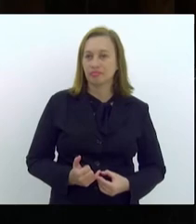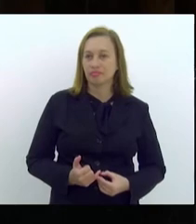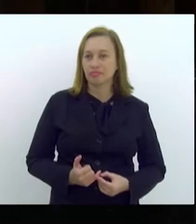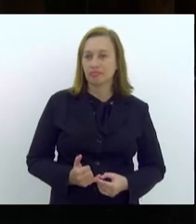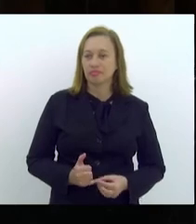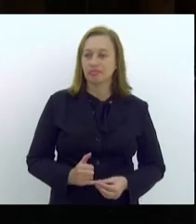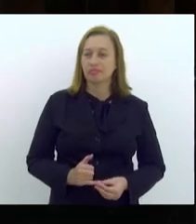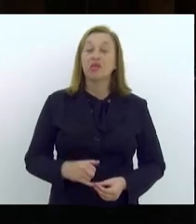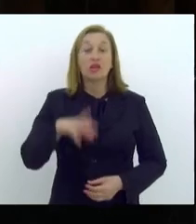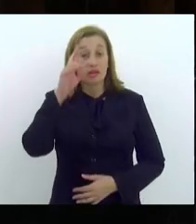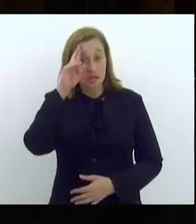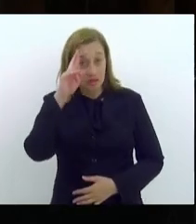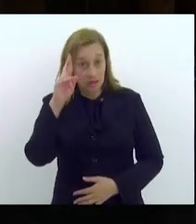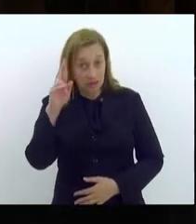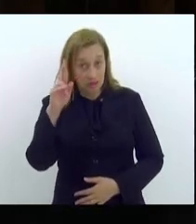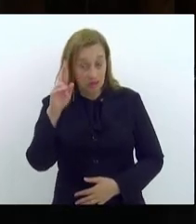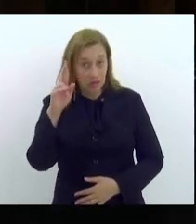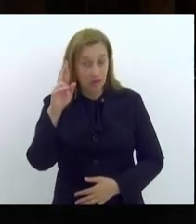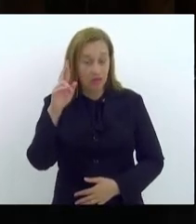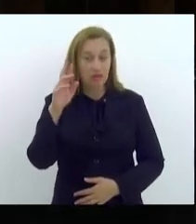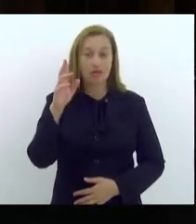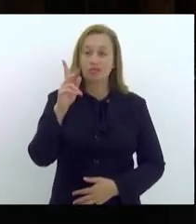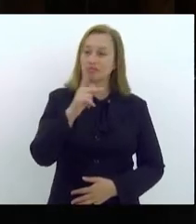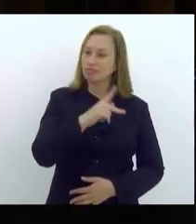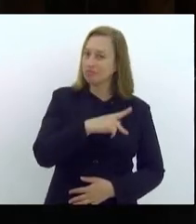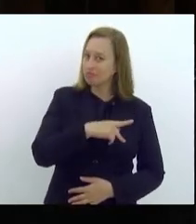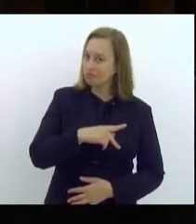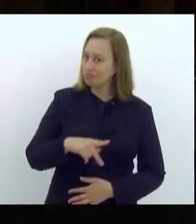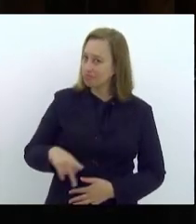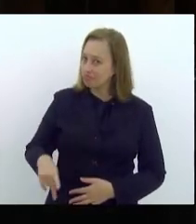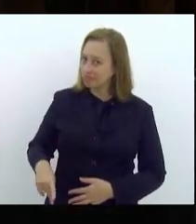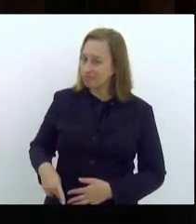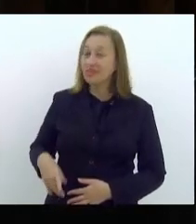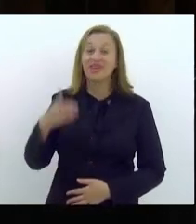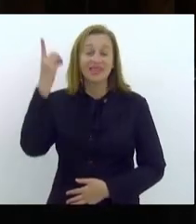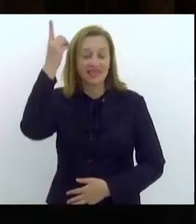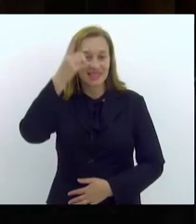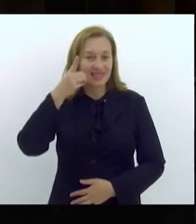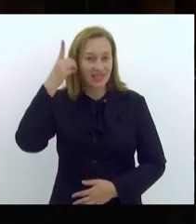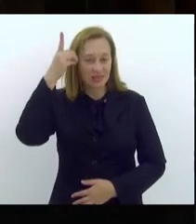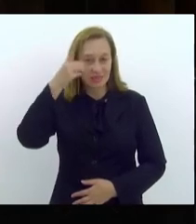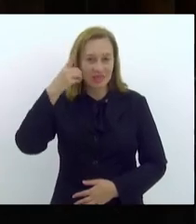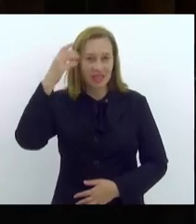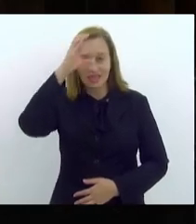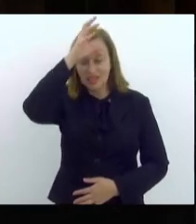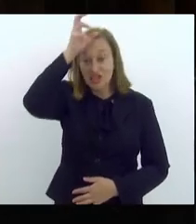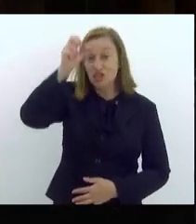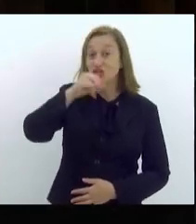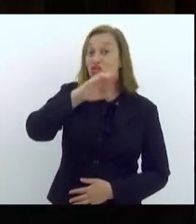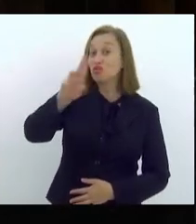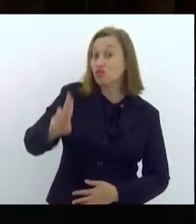Senhora Presidente, Deputada Tia Ju,